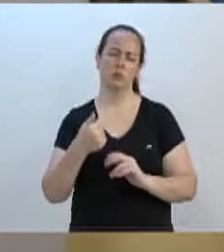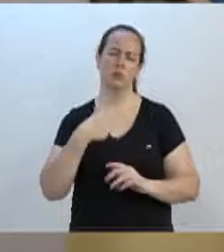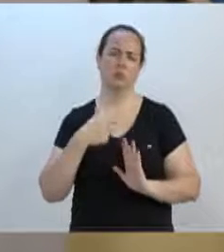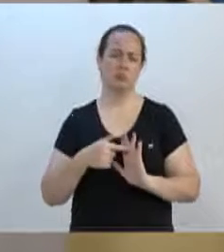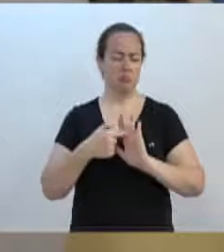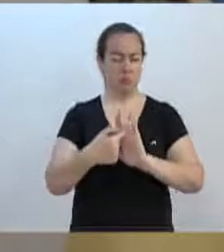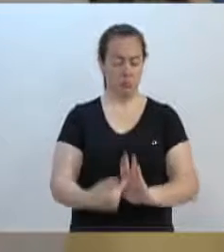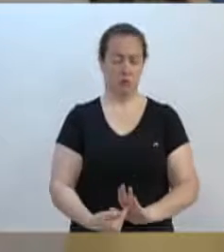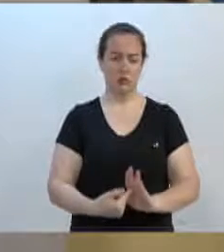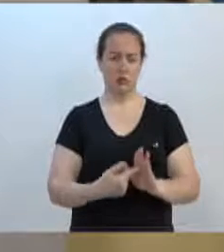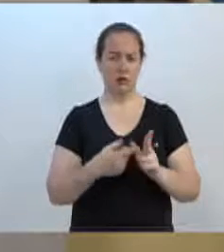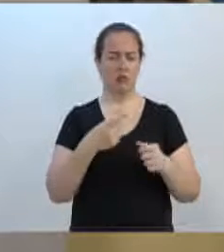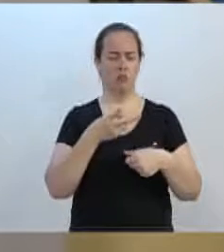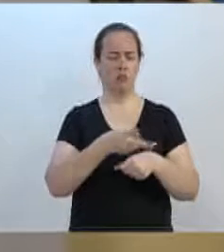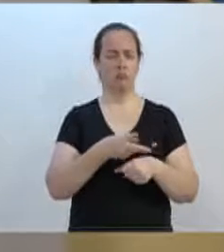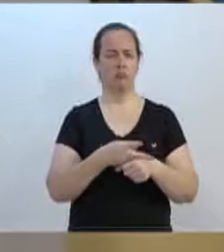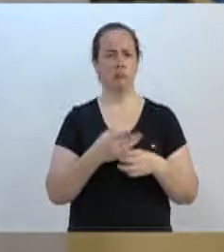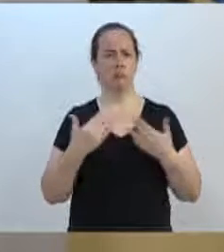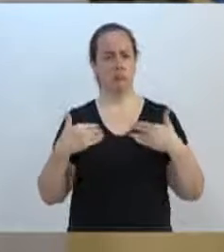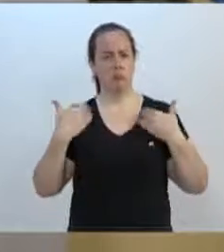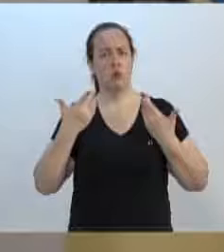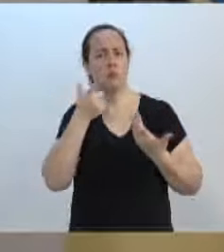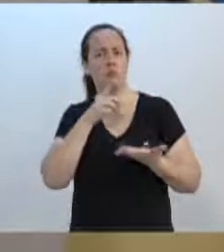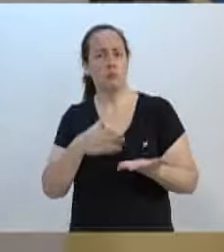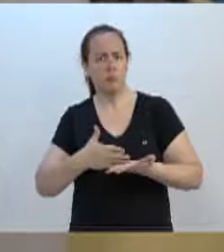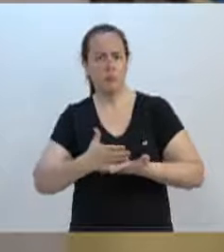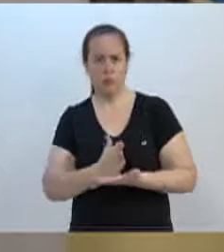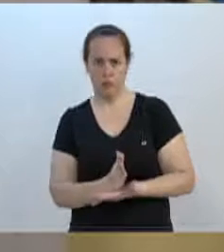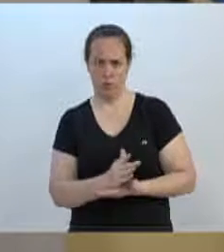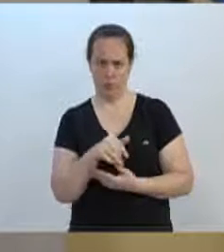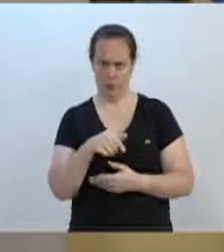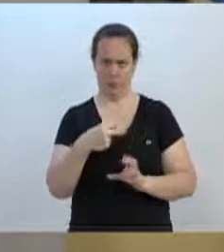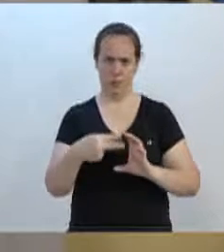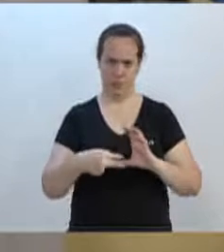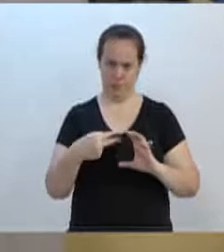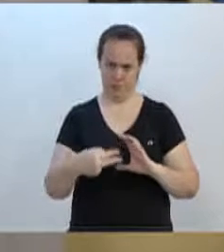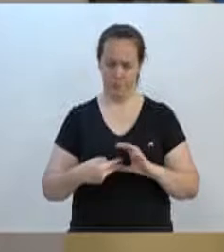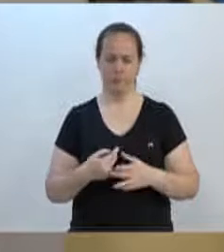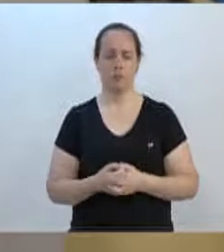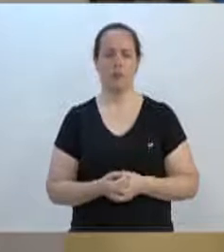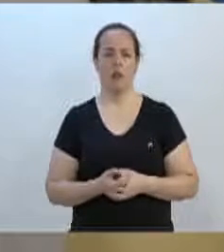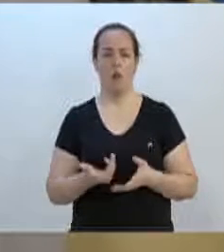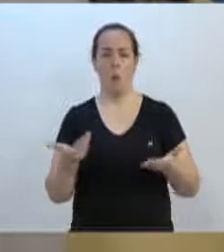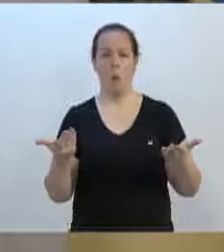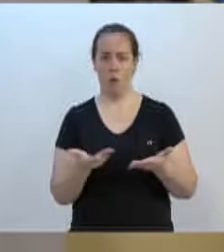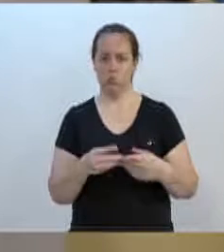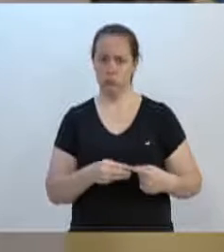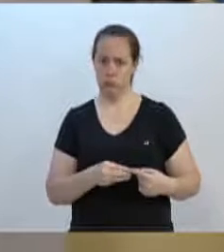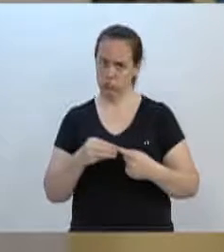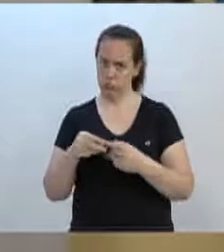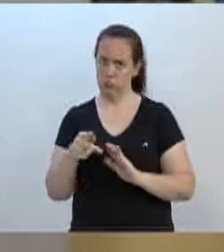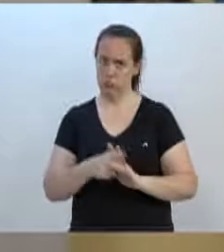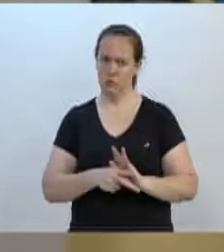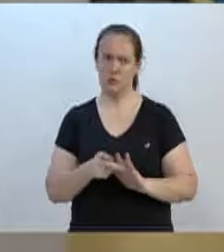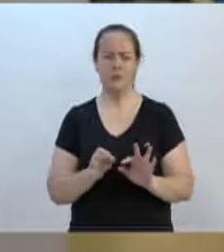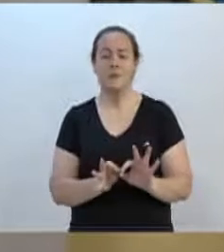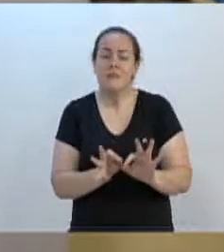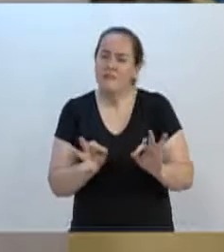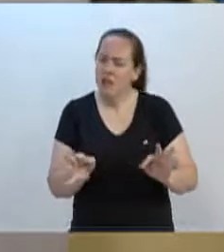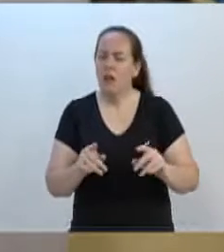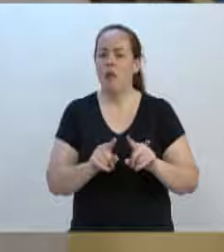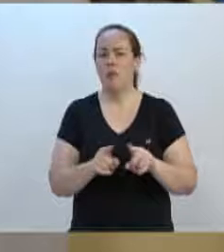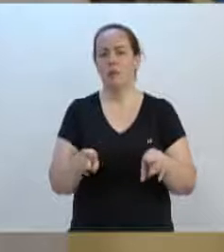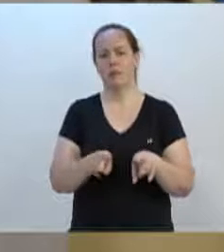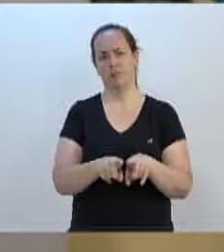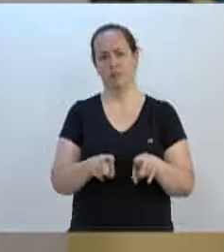apresentado e que tenho a alegria de tê-los aprovado aqui na Câmara Municipal. Hoje eu quero dar destaque a um projeto muito simples, mas que